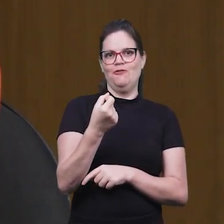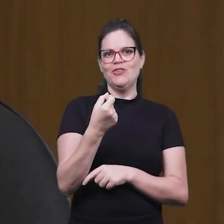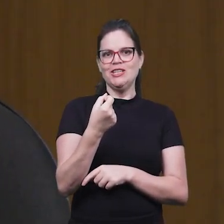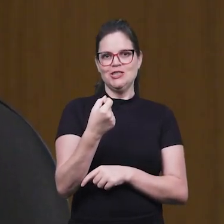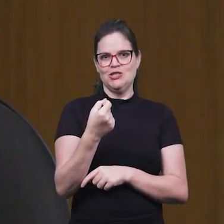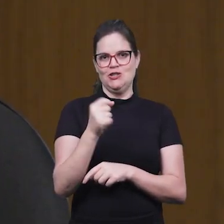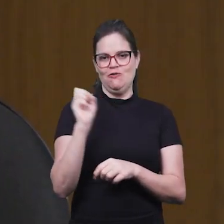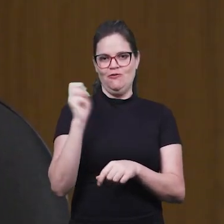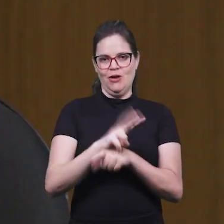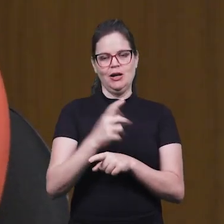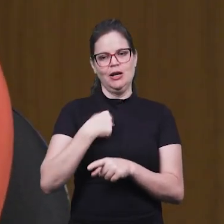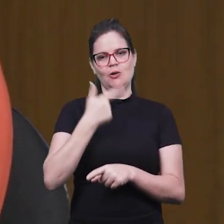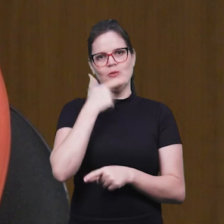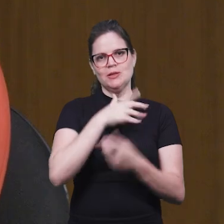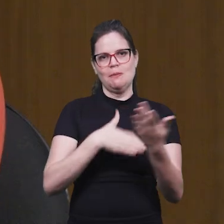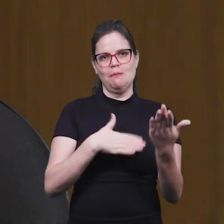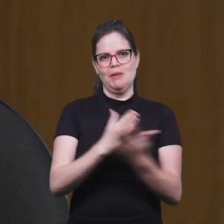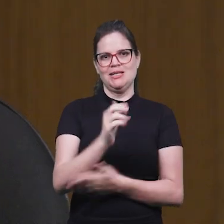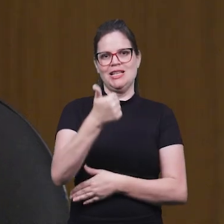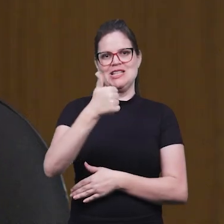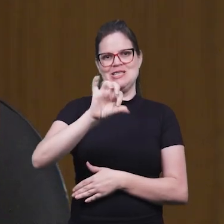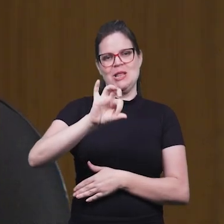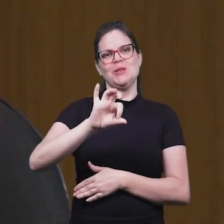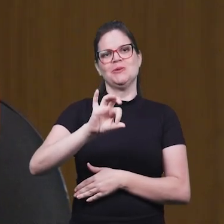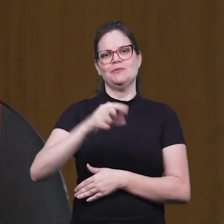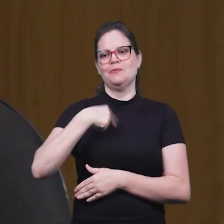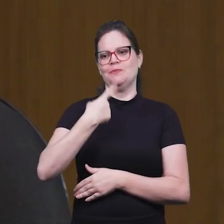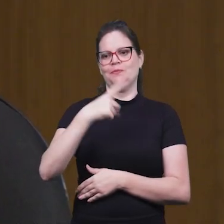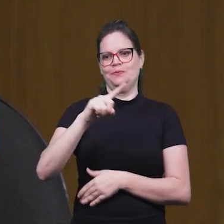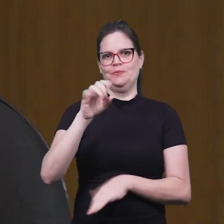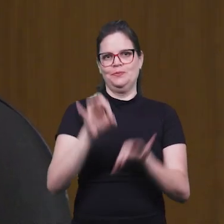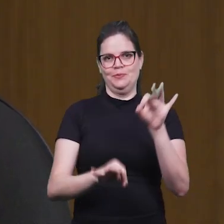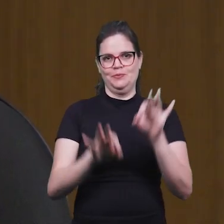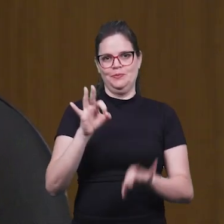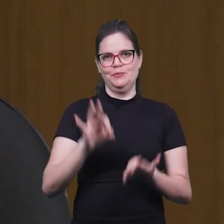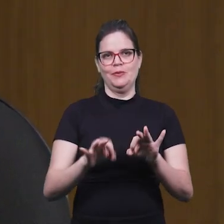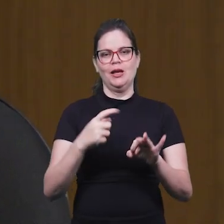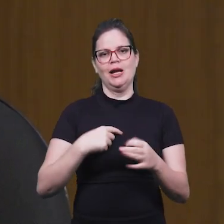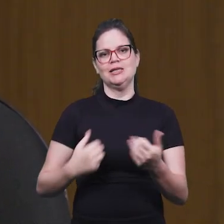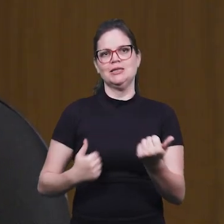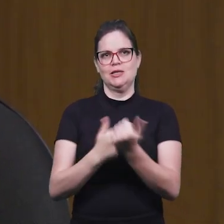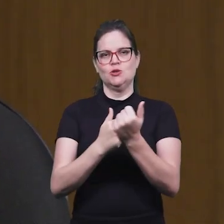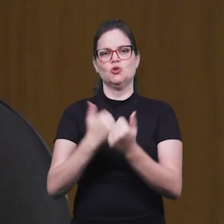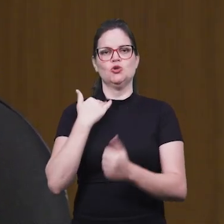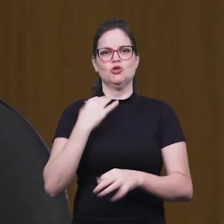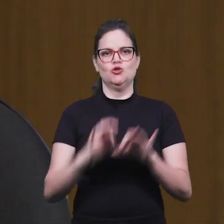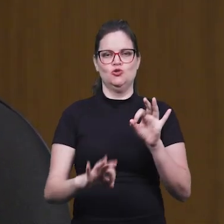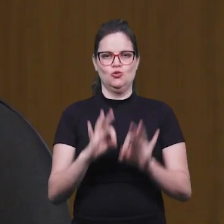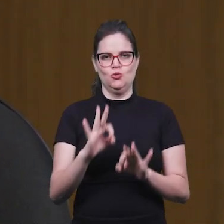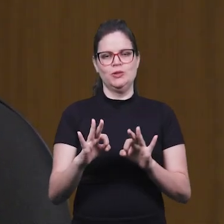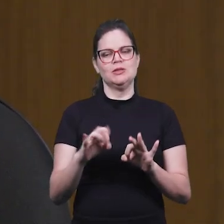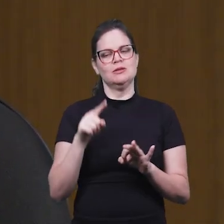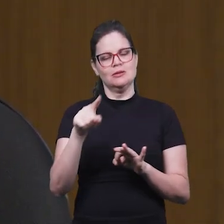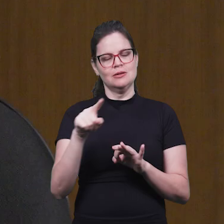maravilha. E fui então trabalhar no tribunal como assessora de juiz, muitos anos, e ali